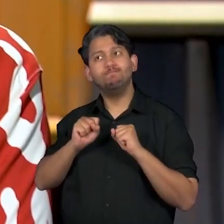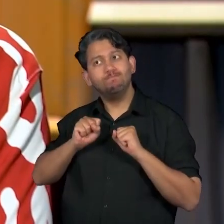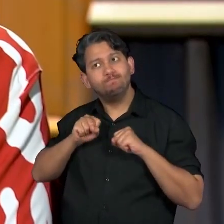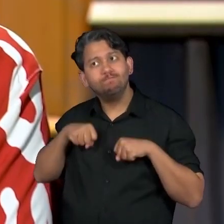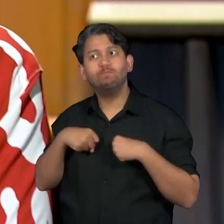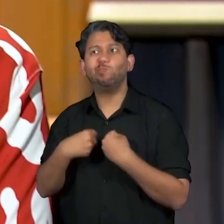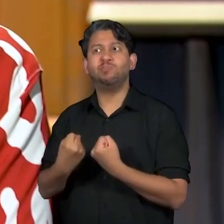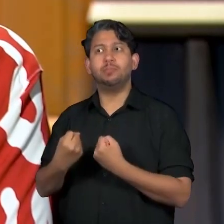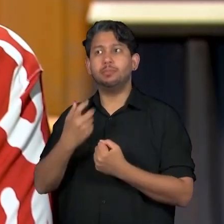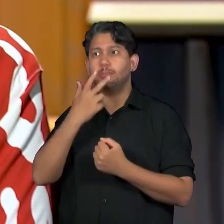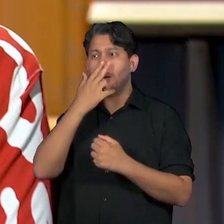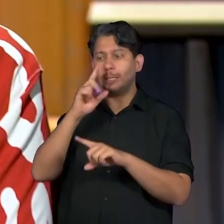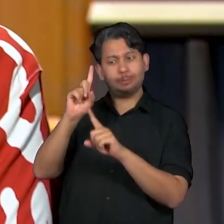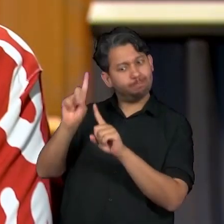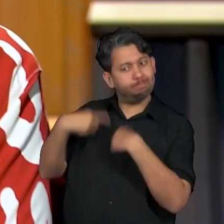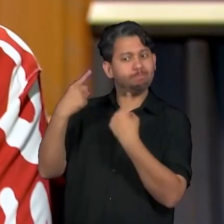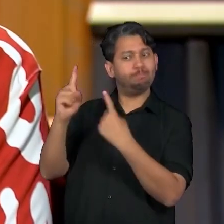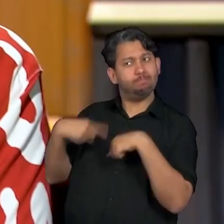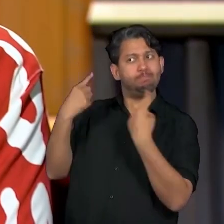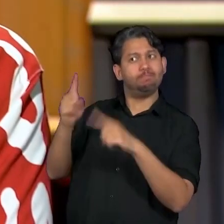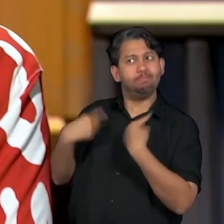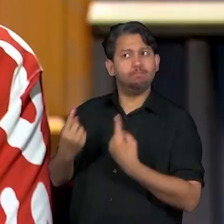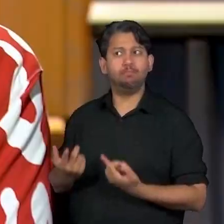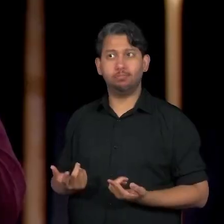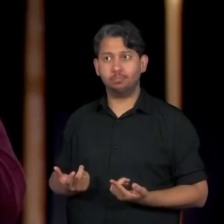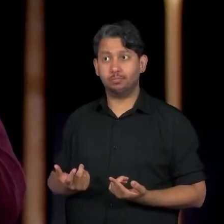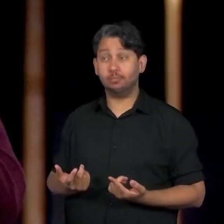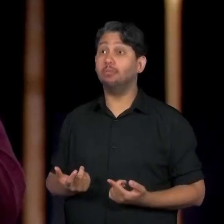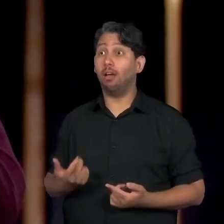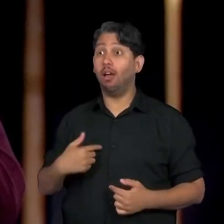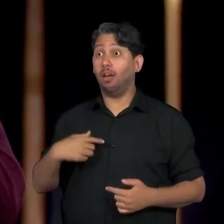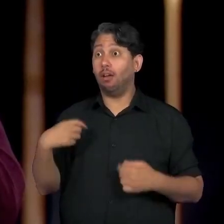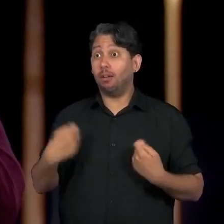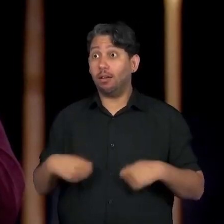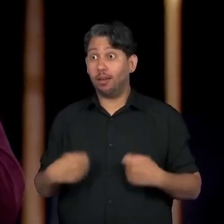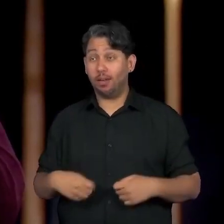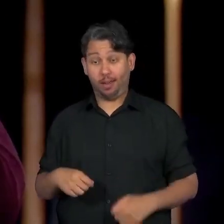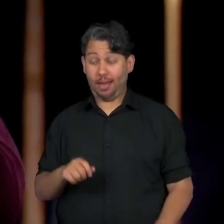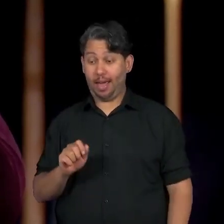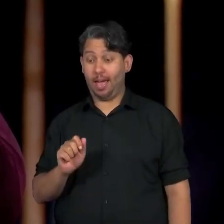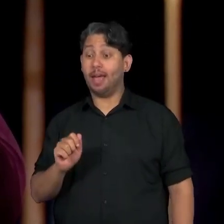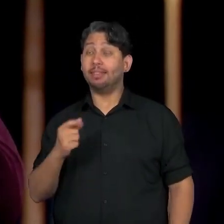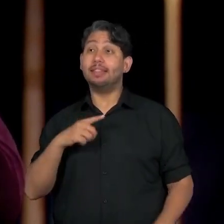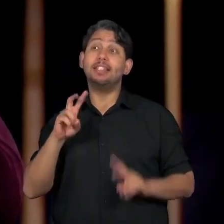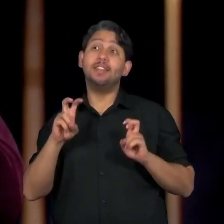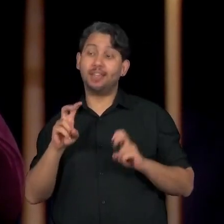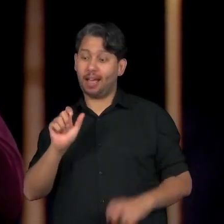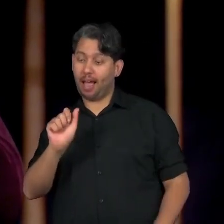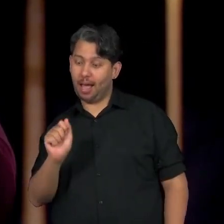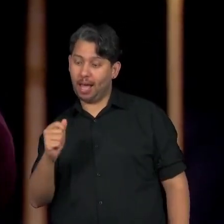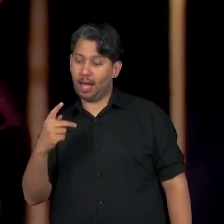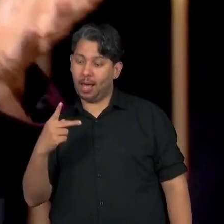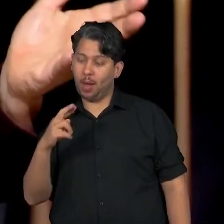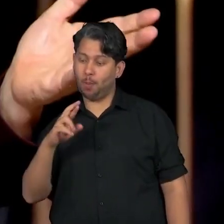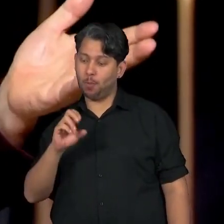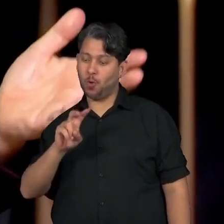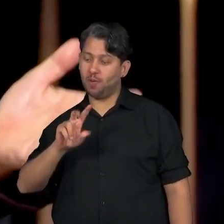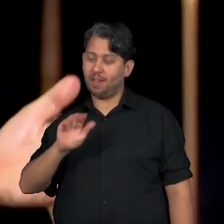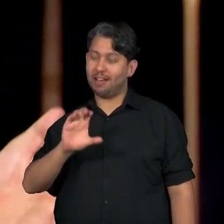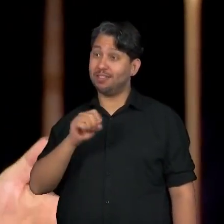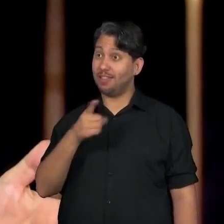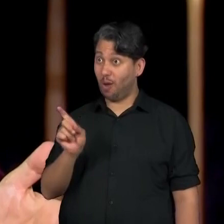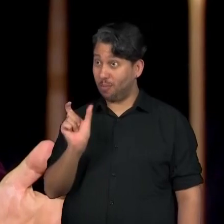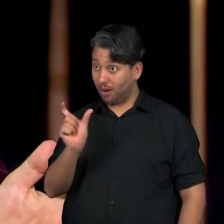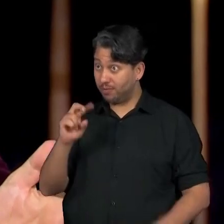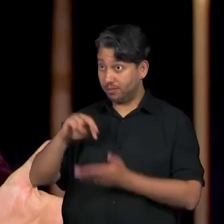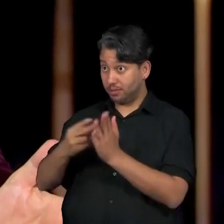com muita provação provação provação sem o a sem não porque para quem fala bom mas o Brasil é